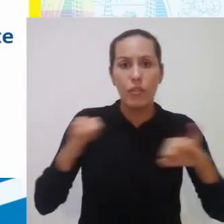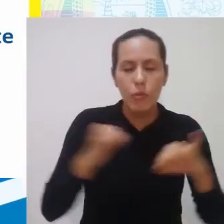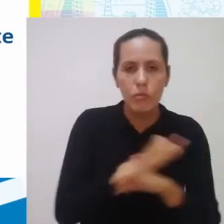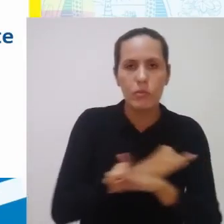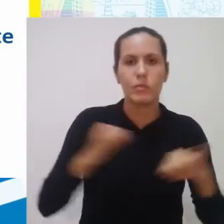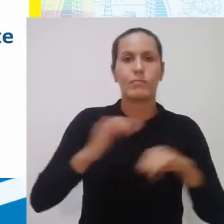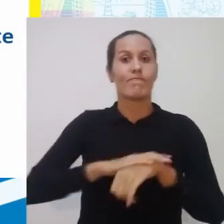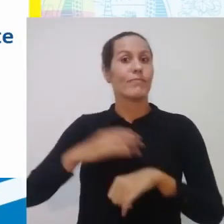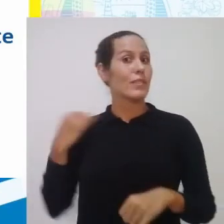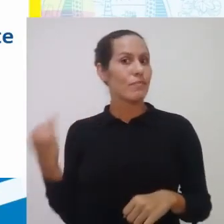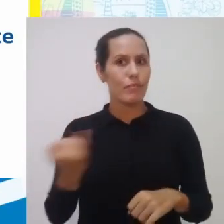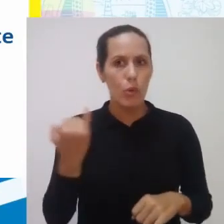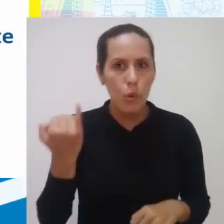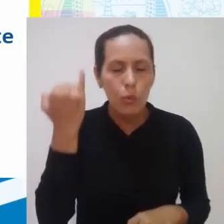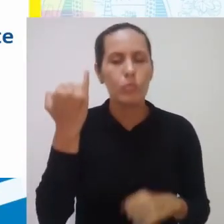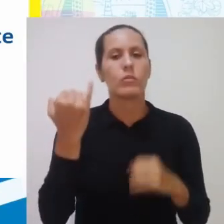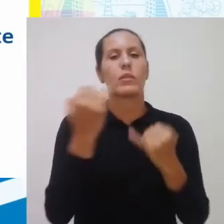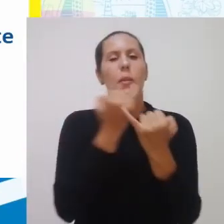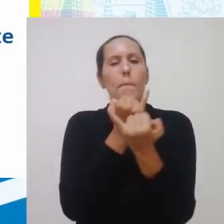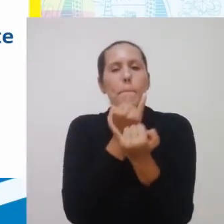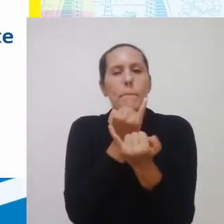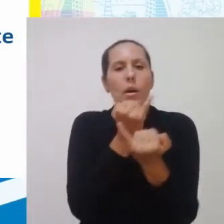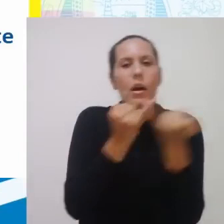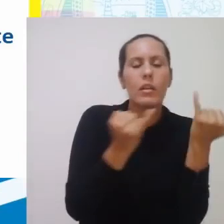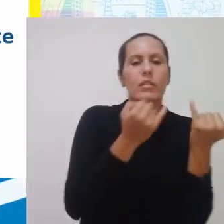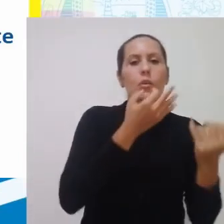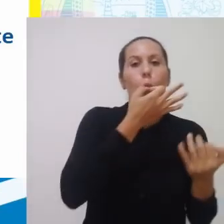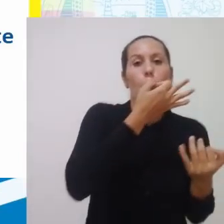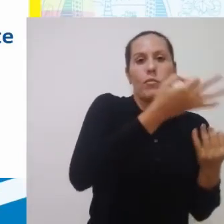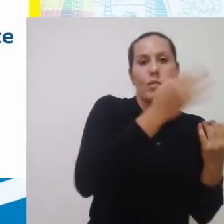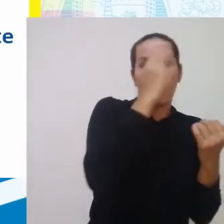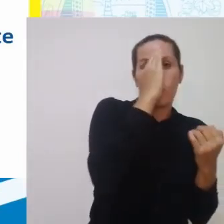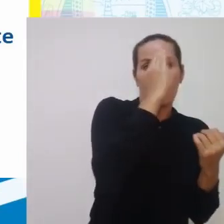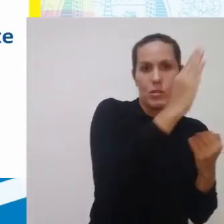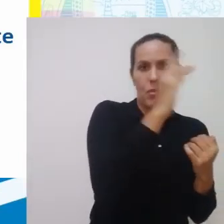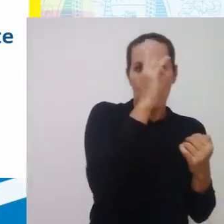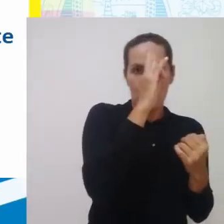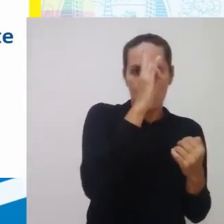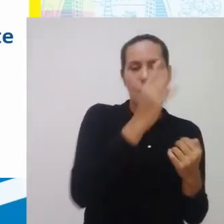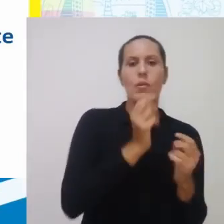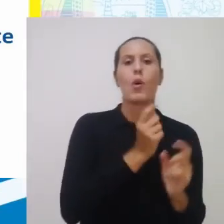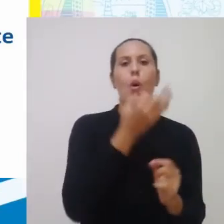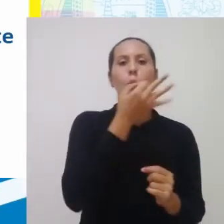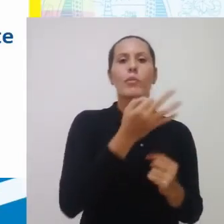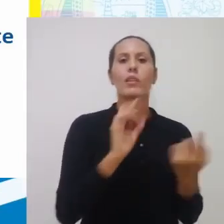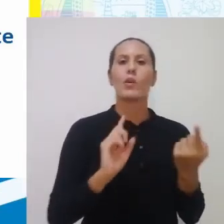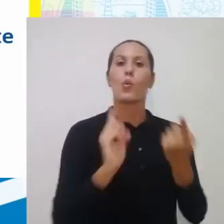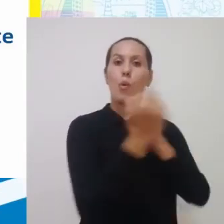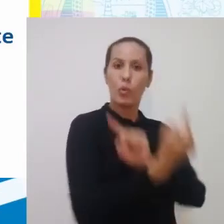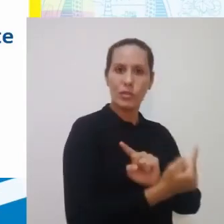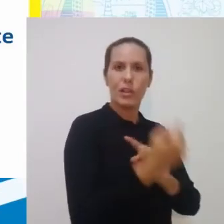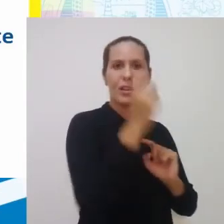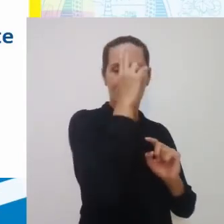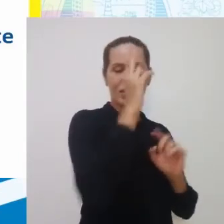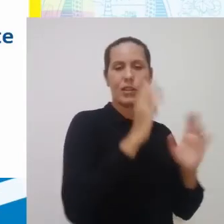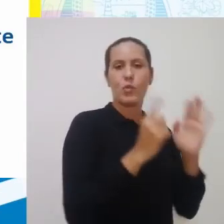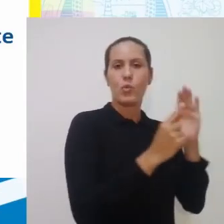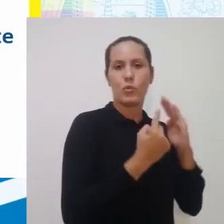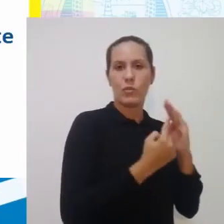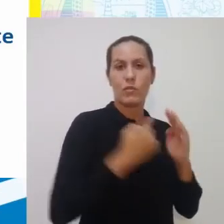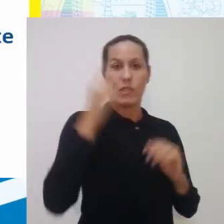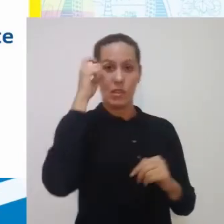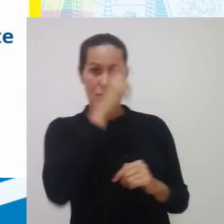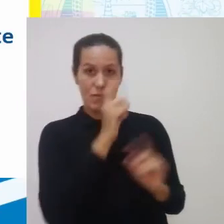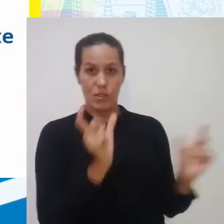repete junto, ou seja, de forma próxima à opinião principal, como foi o caso daquela opinião contrária de que o confinamento pode